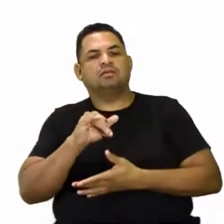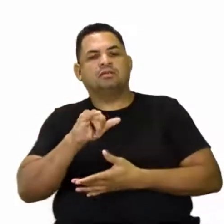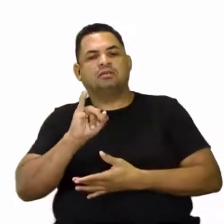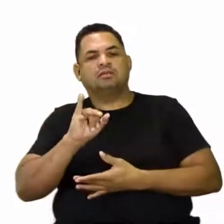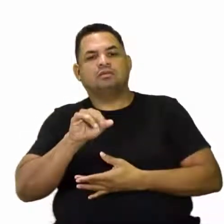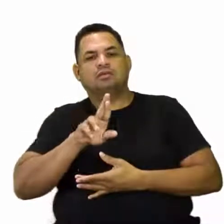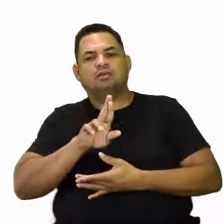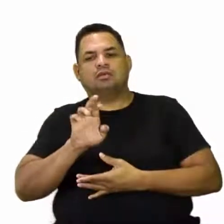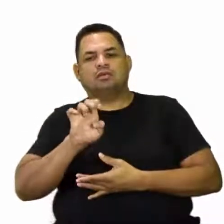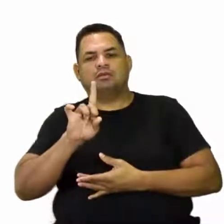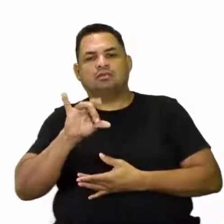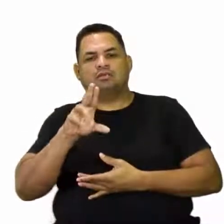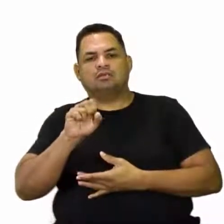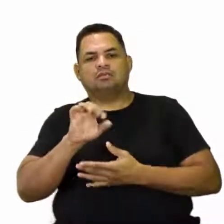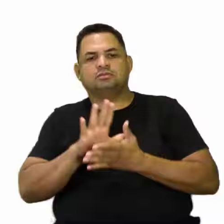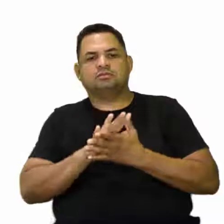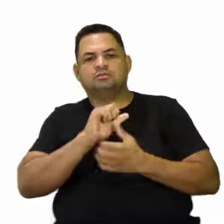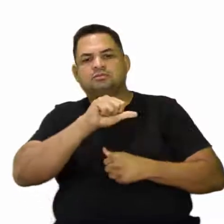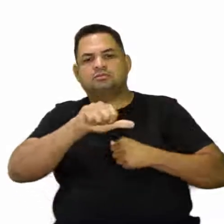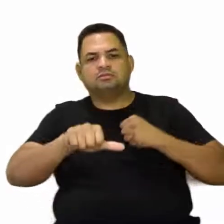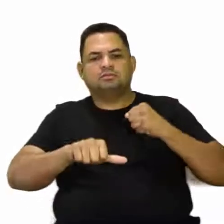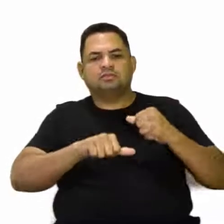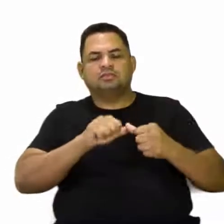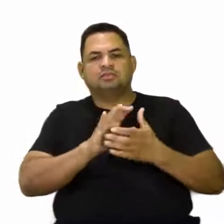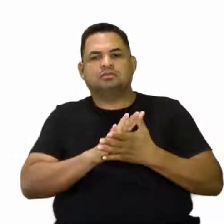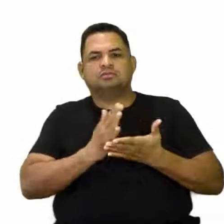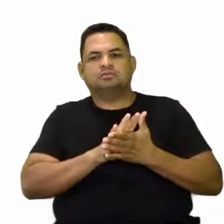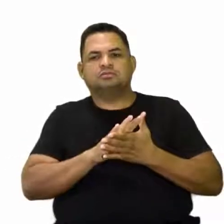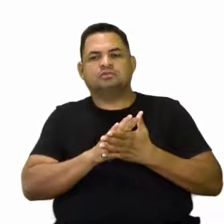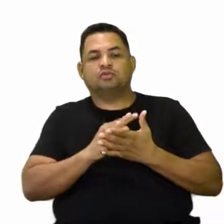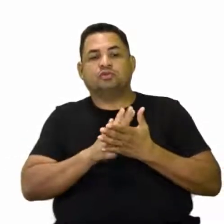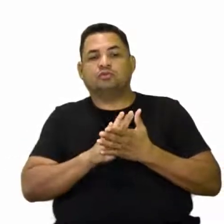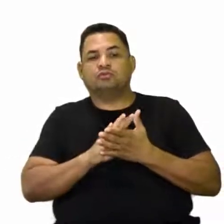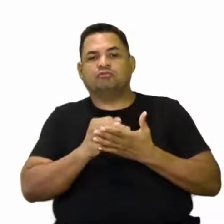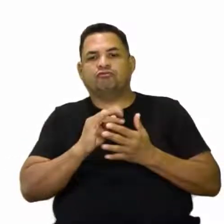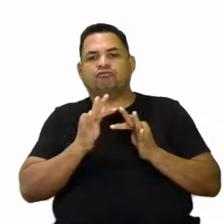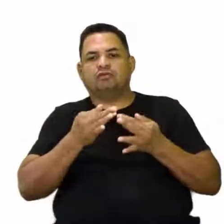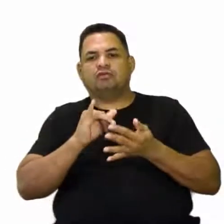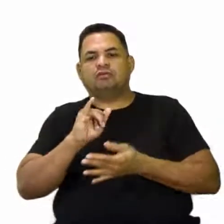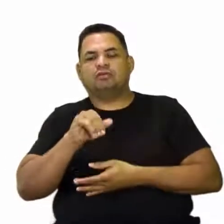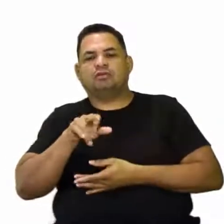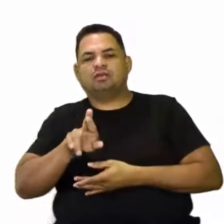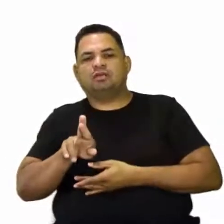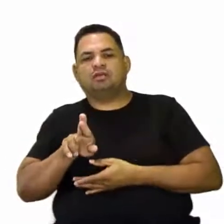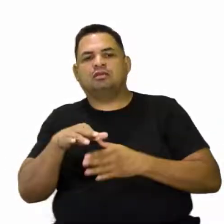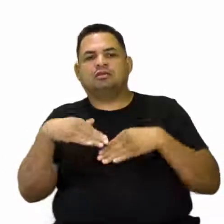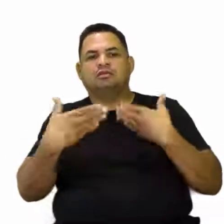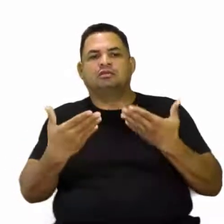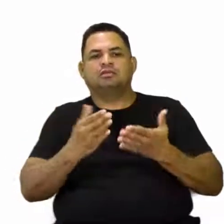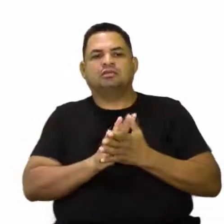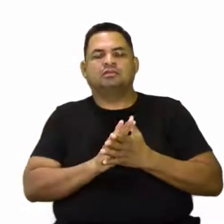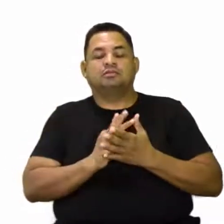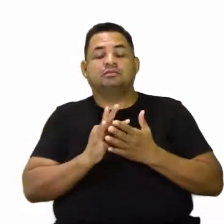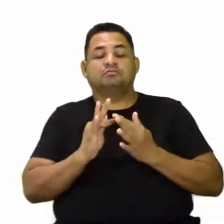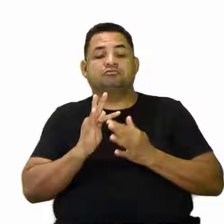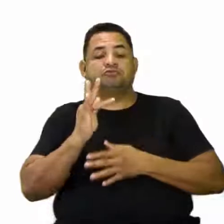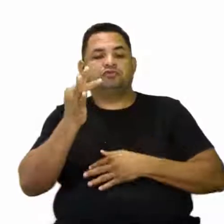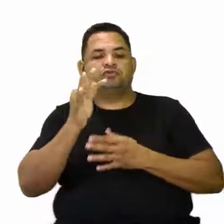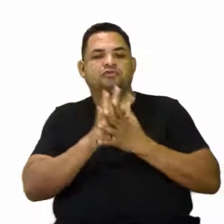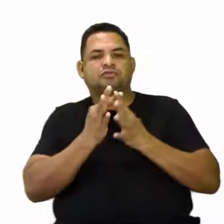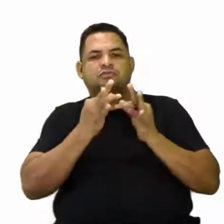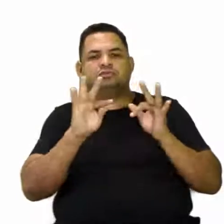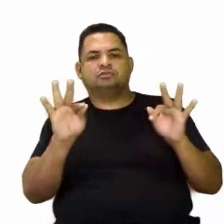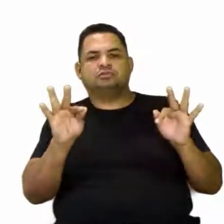irregulares. A mudança, ela se dá no infinitivo, igual lá no futuro simples, como nós já vimos, né?